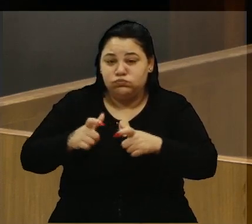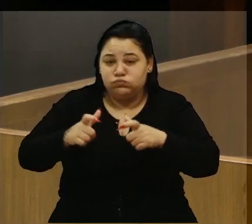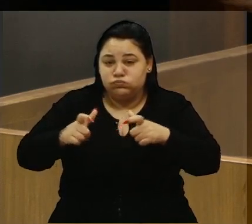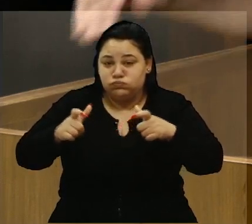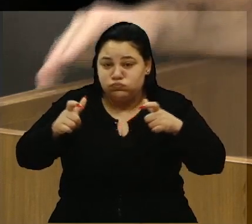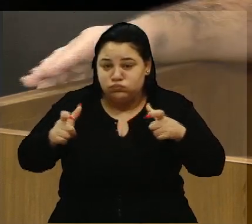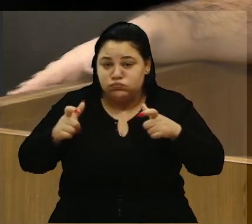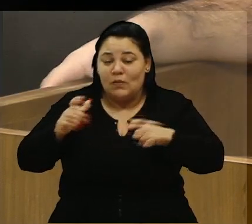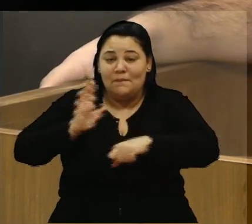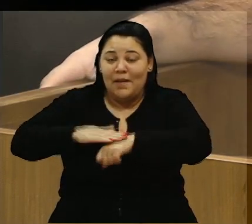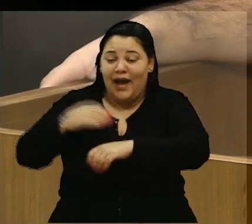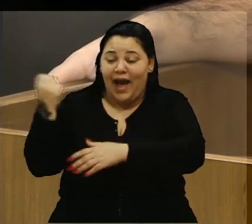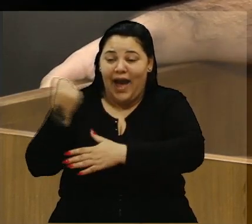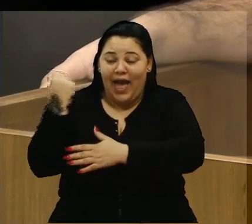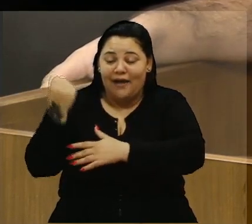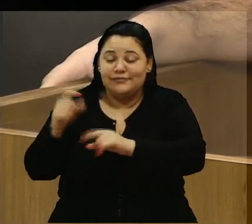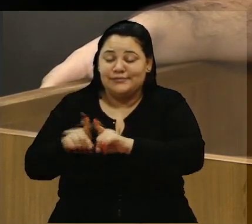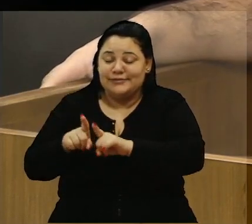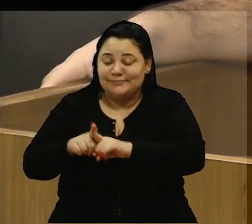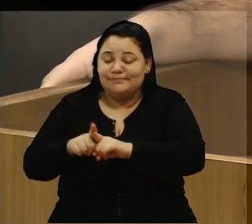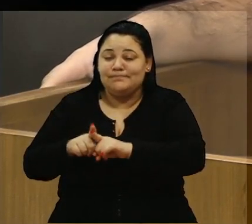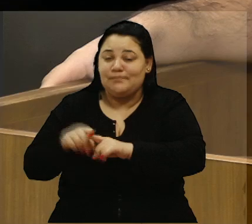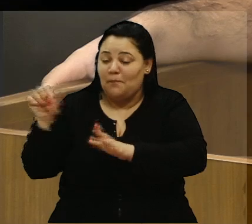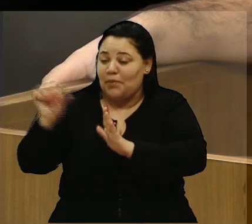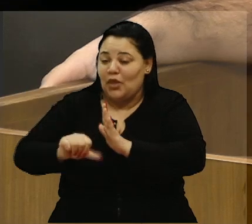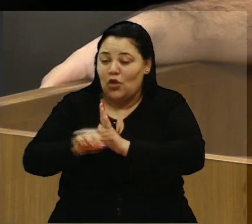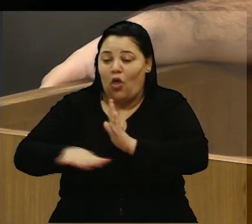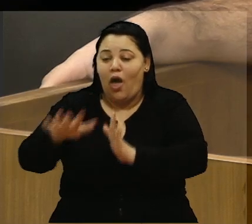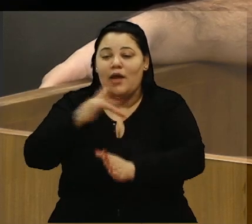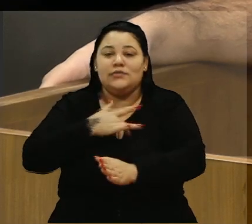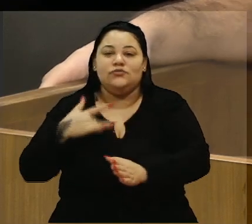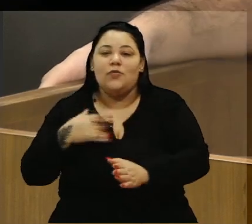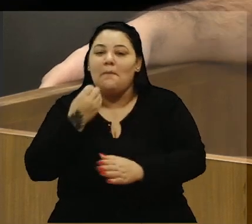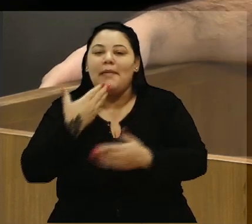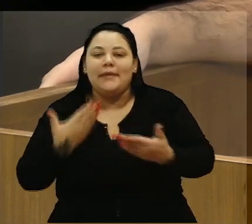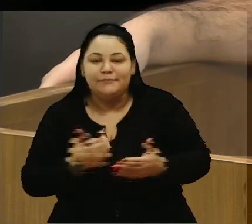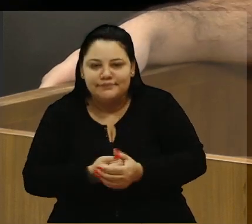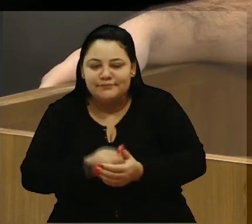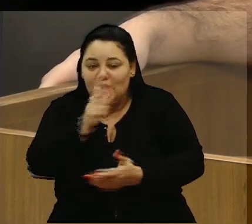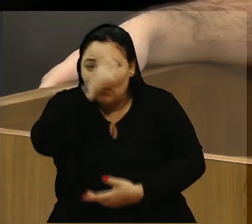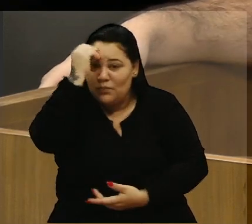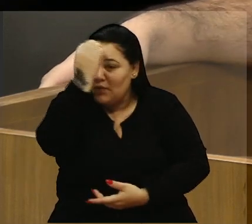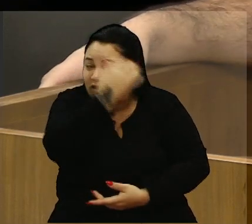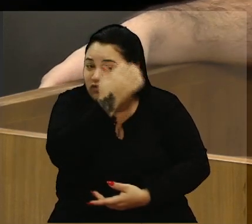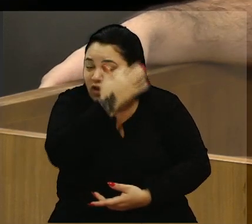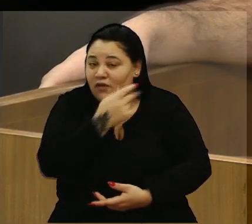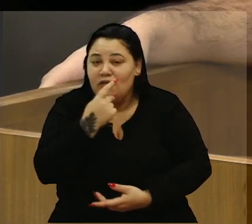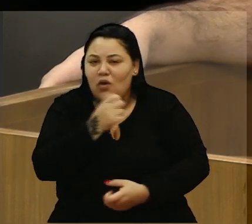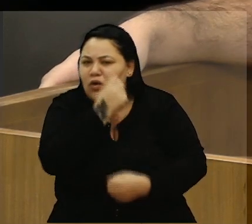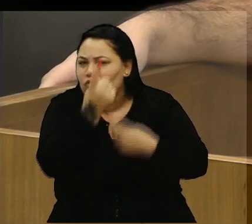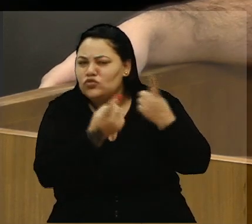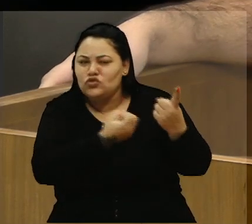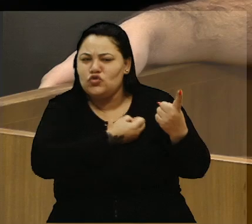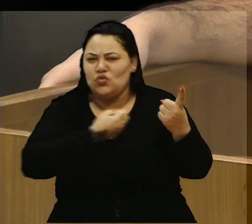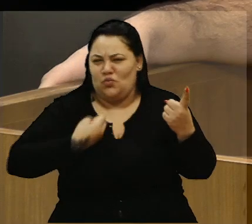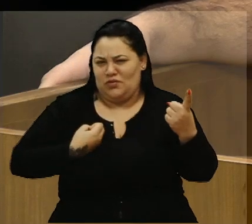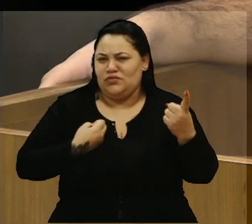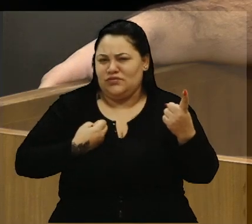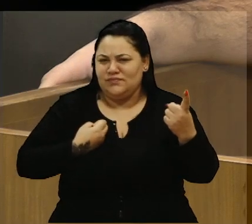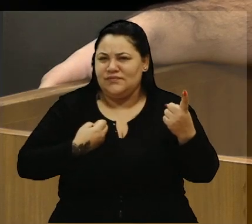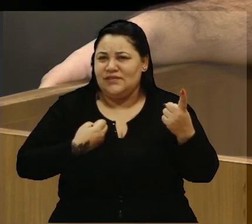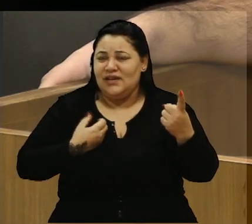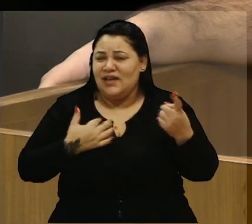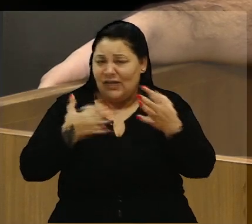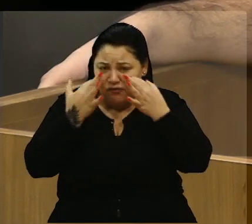acentuar a gravidade da questão da saúde. Pois bem, o prefeito Edilore falou alguns dados, pessoal. E eu chamo a atenção